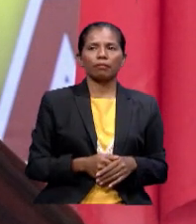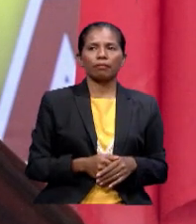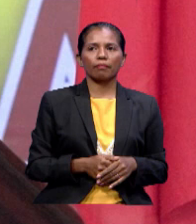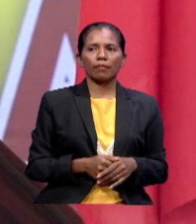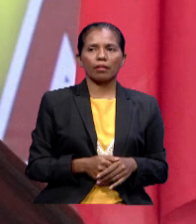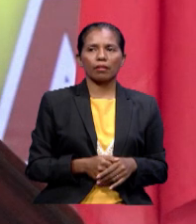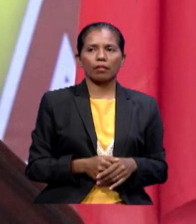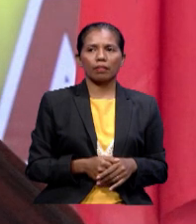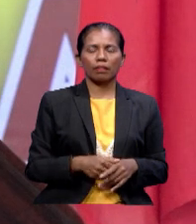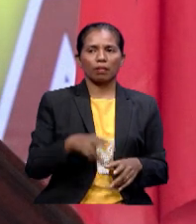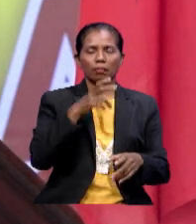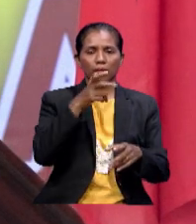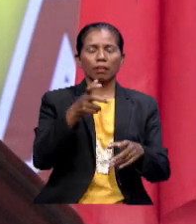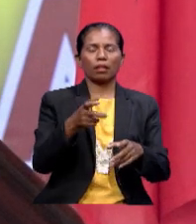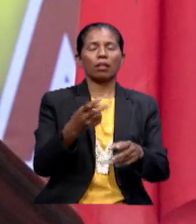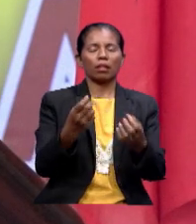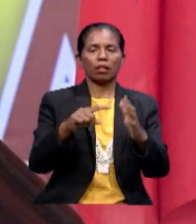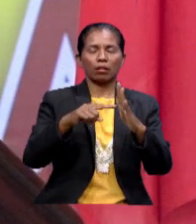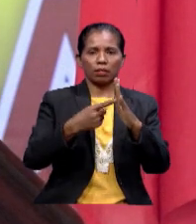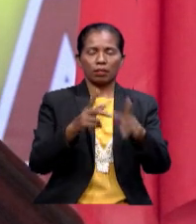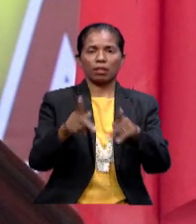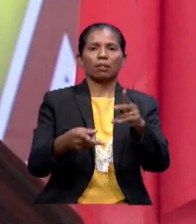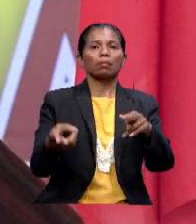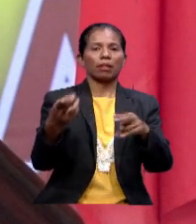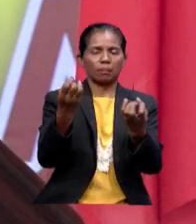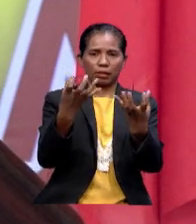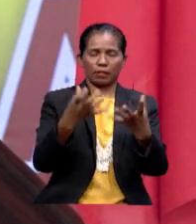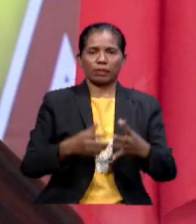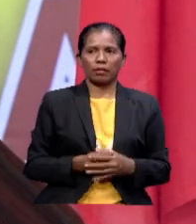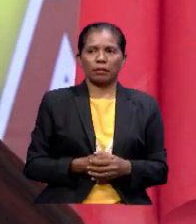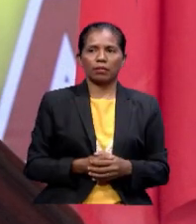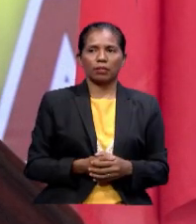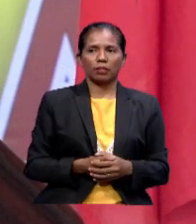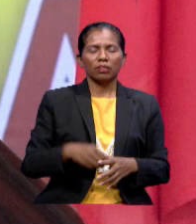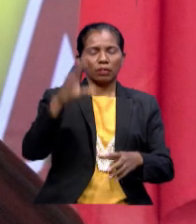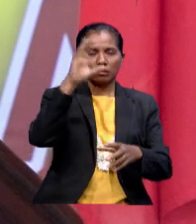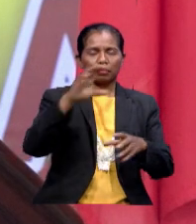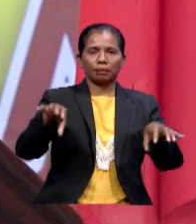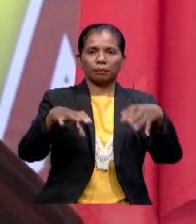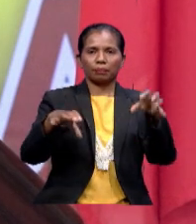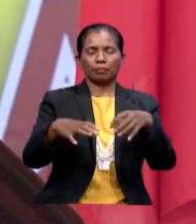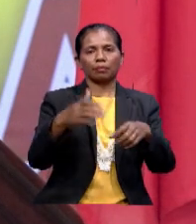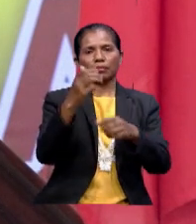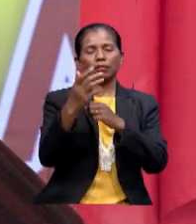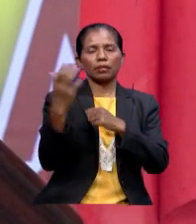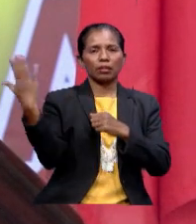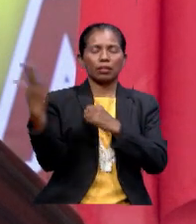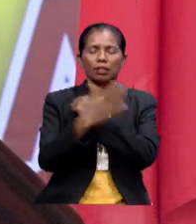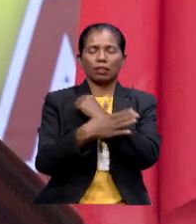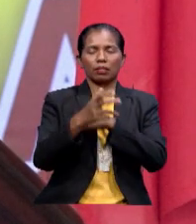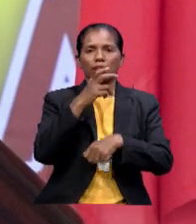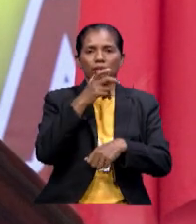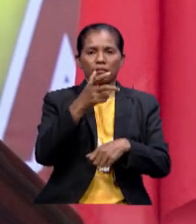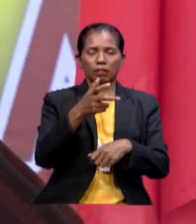Portugal agora vamos começar a mobar agora, convencer a Deus. Nunca se disse vai Timor lá entra na live para